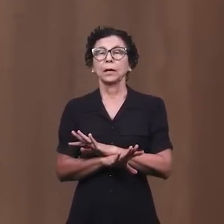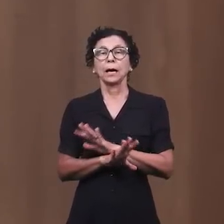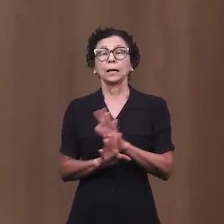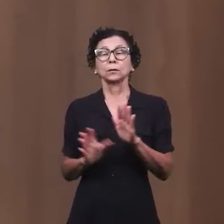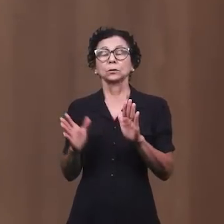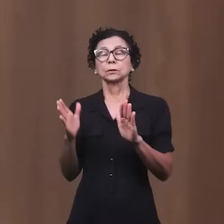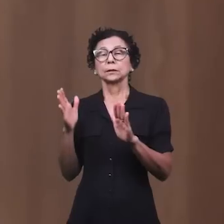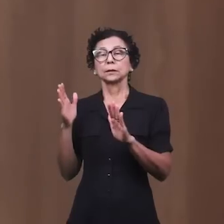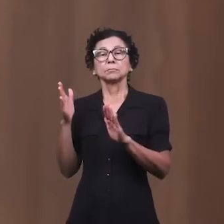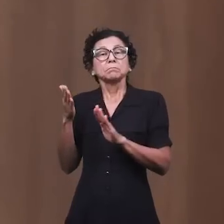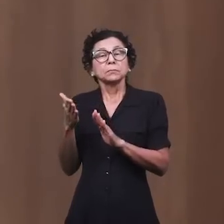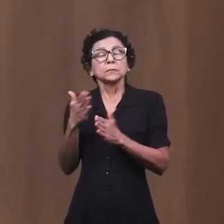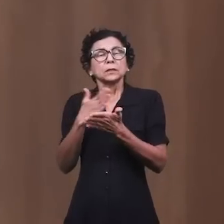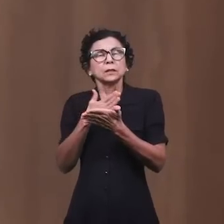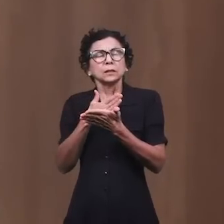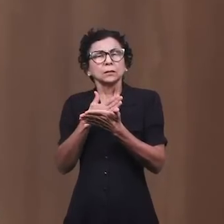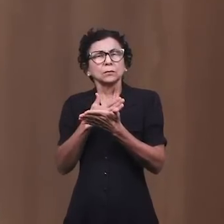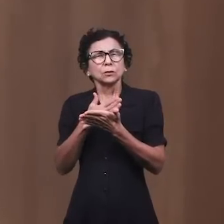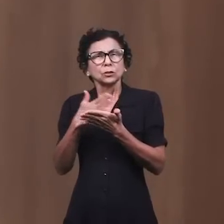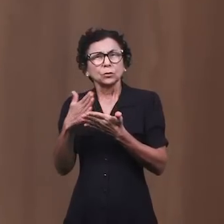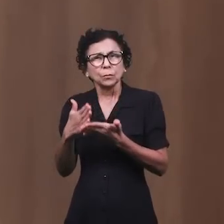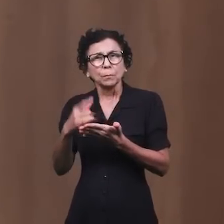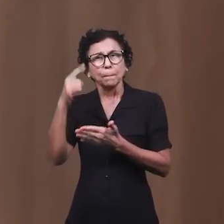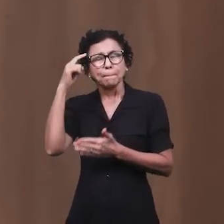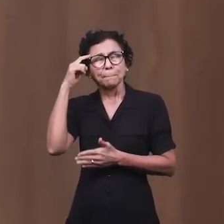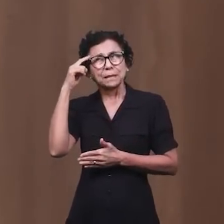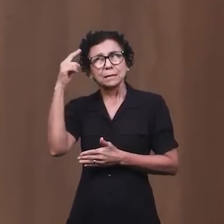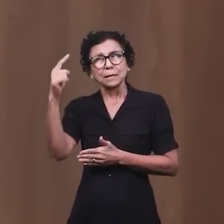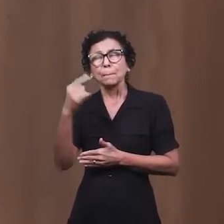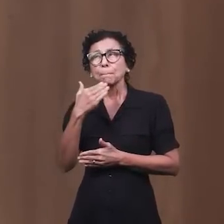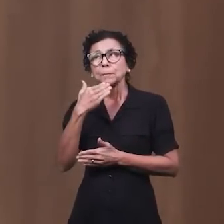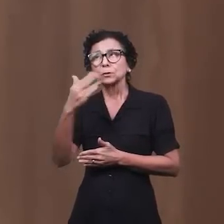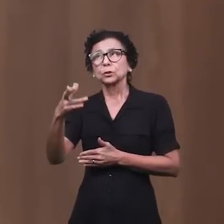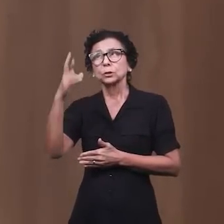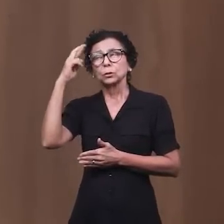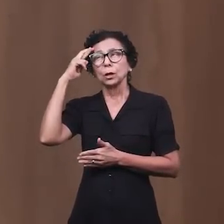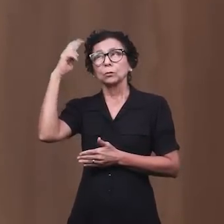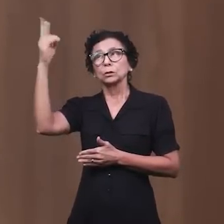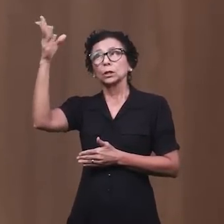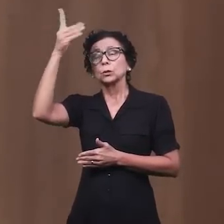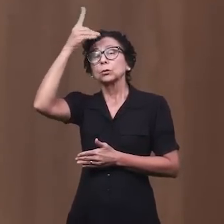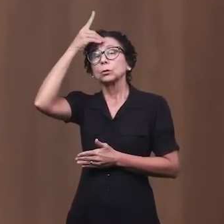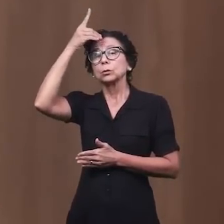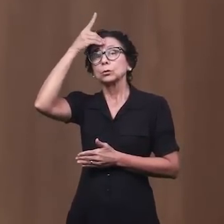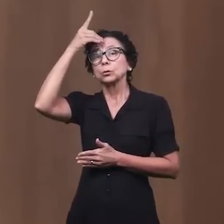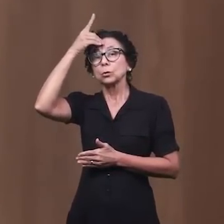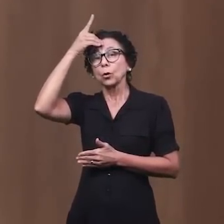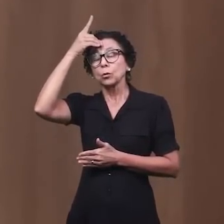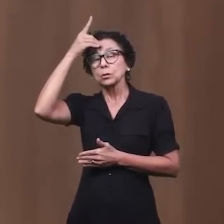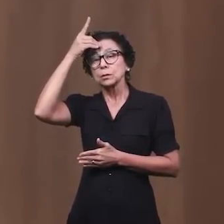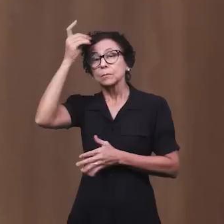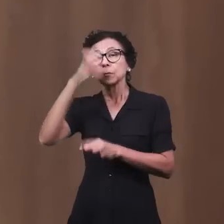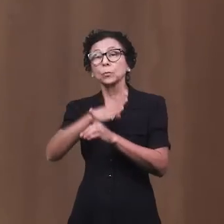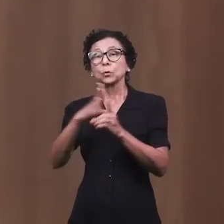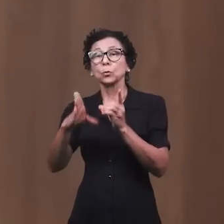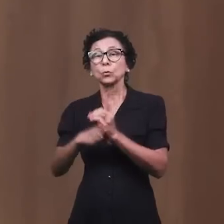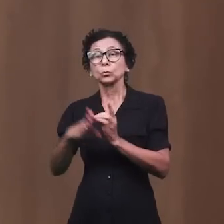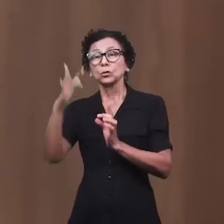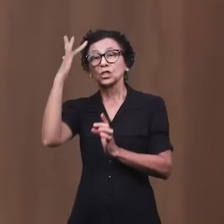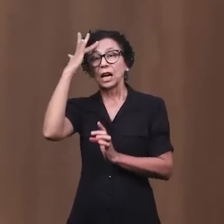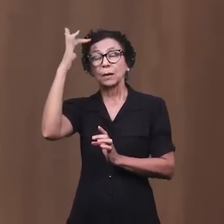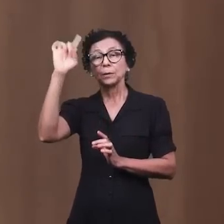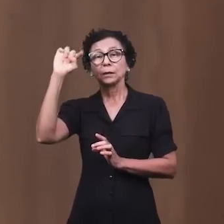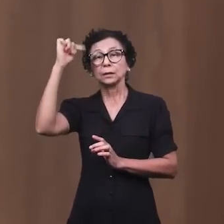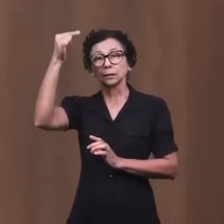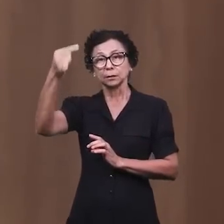culto profético para ter dons meia hora antes do culto. Não é isso não. Não é isso não, isso está errado. Revelação não é essa,